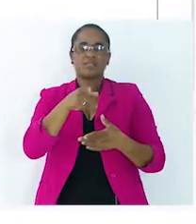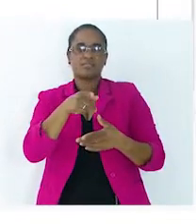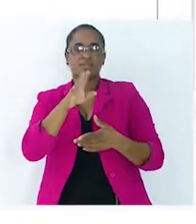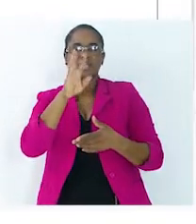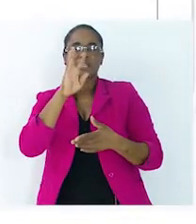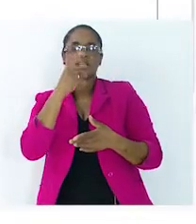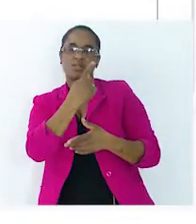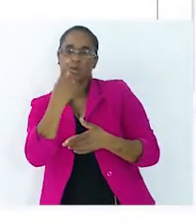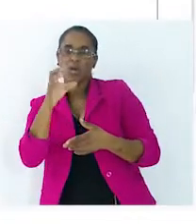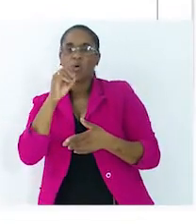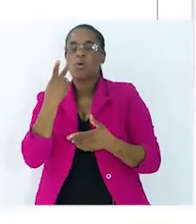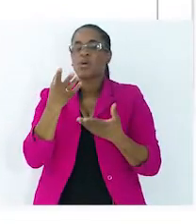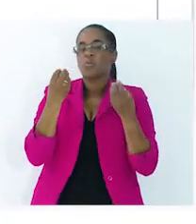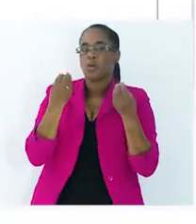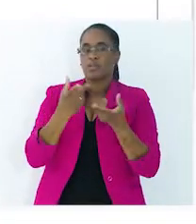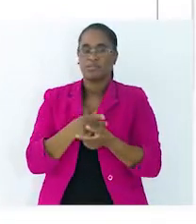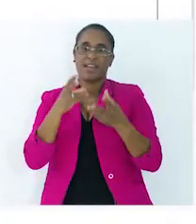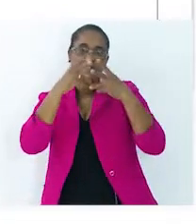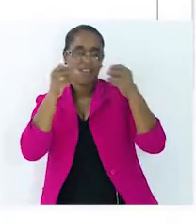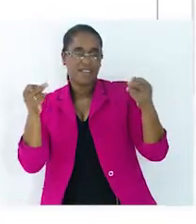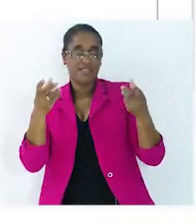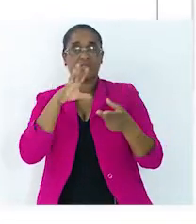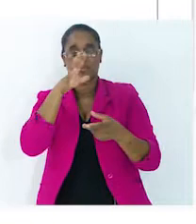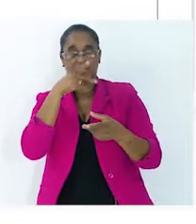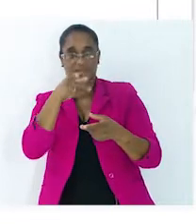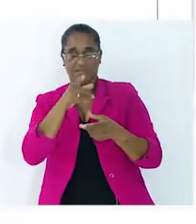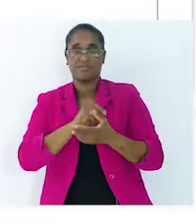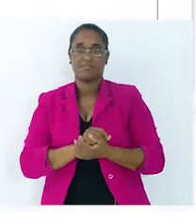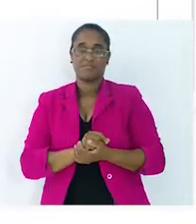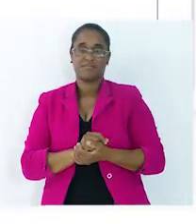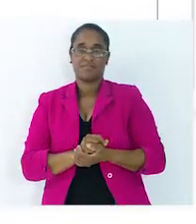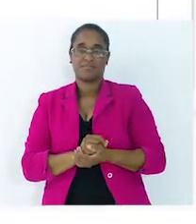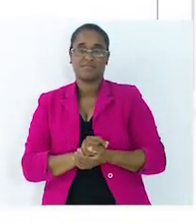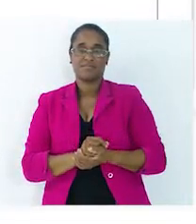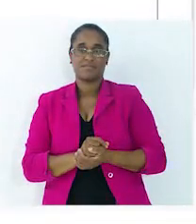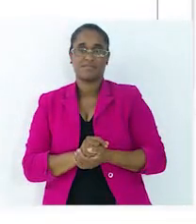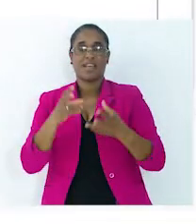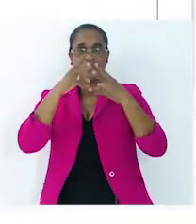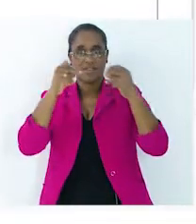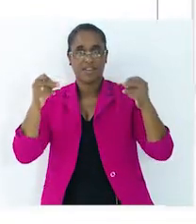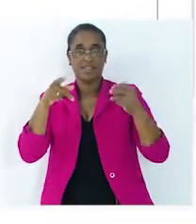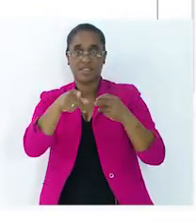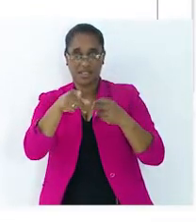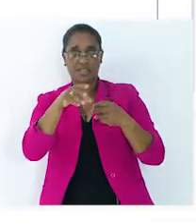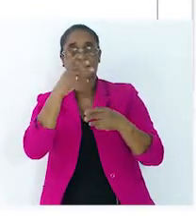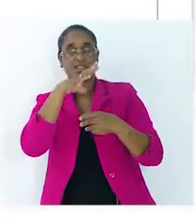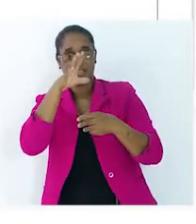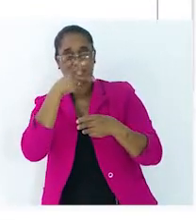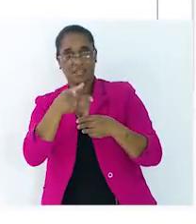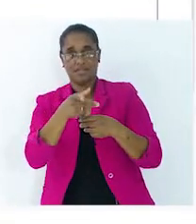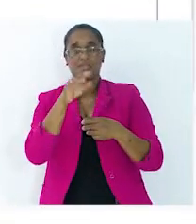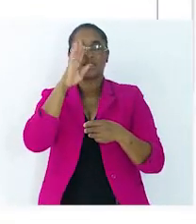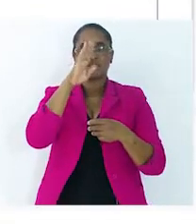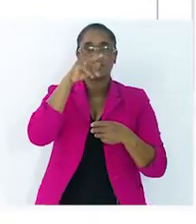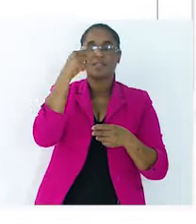plural? É a frase que vai dizer-te, menino. Então, a frase é que vai dizer. Se